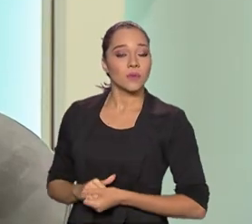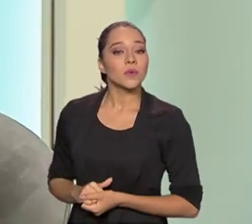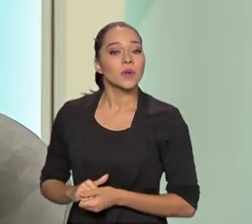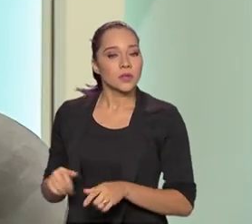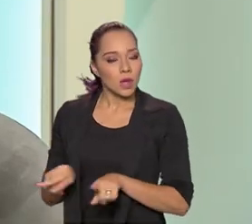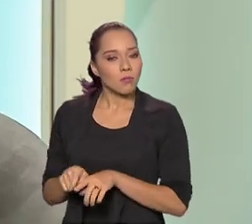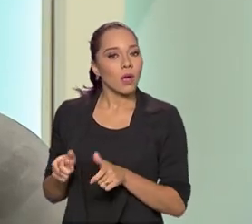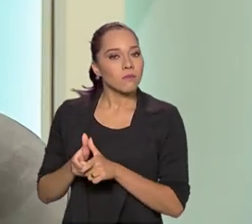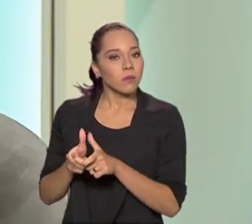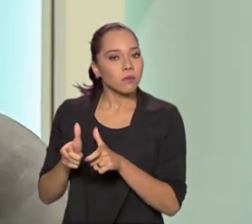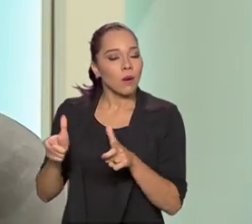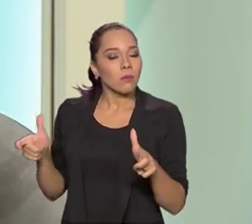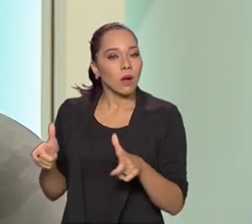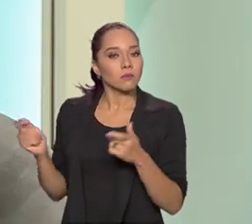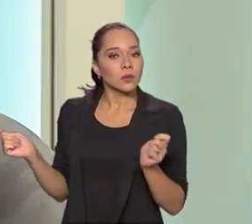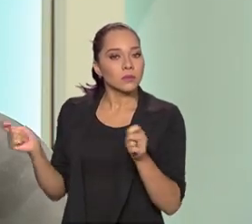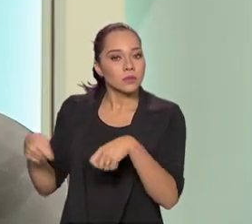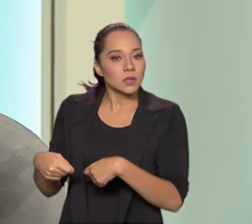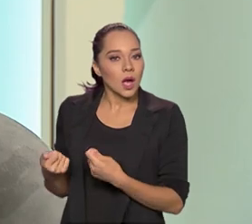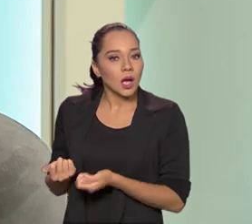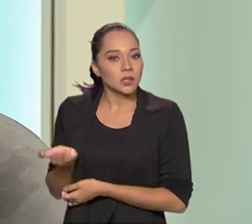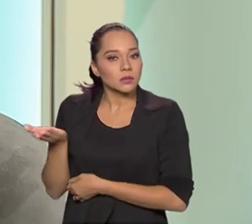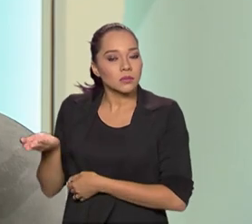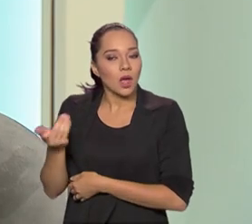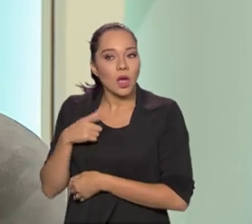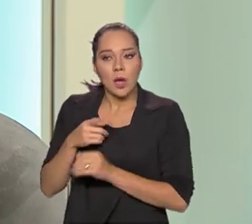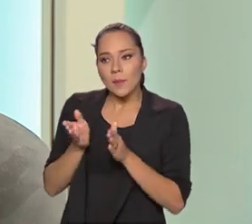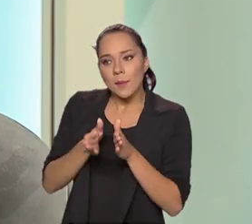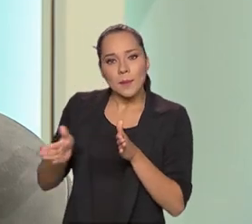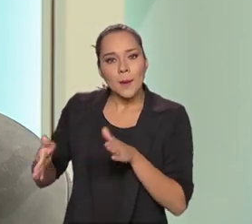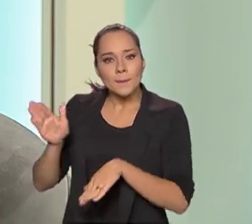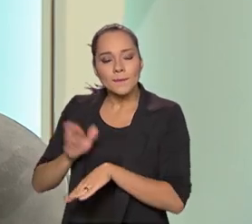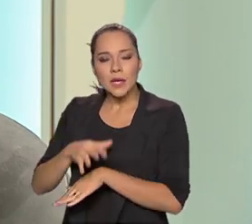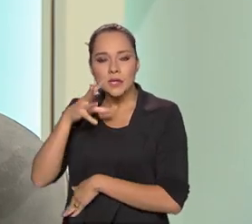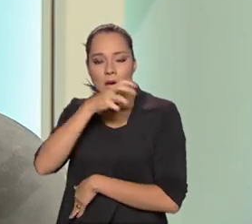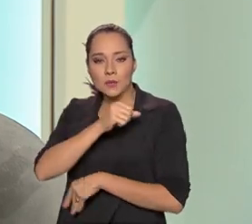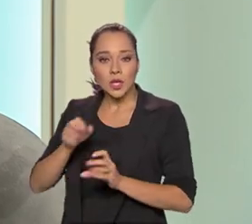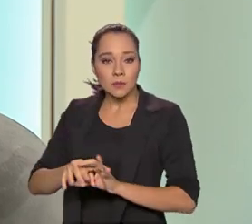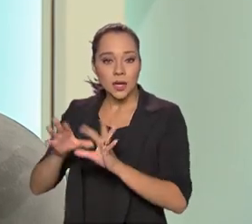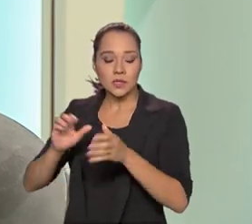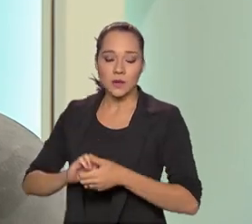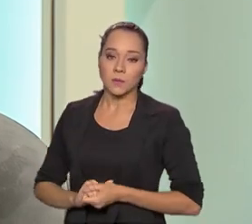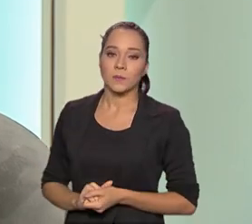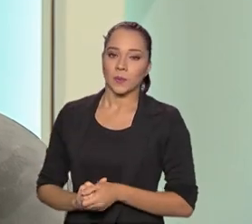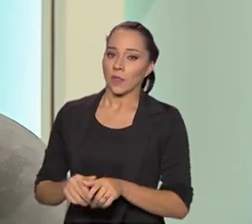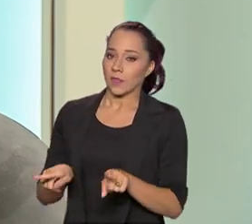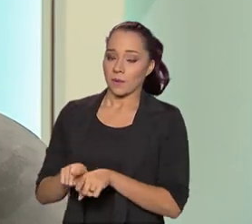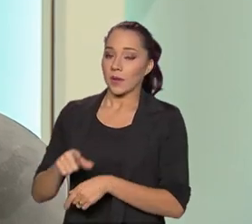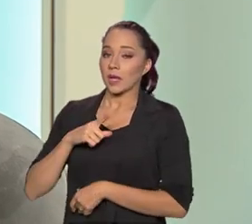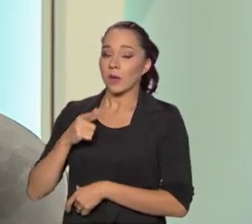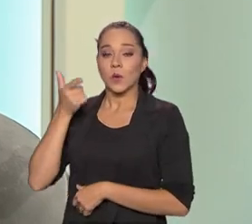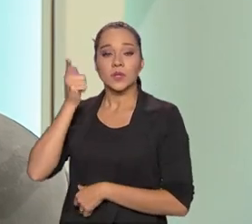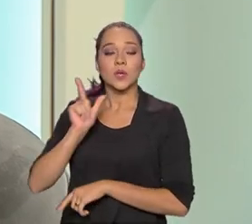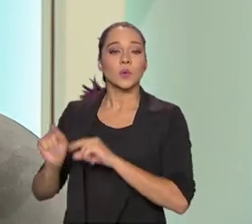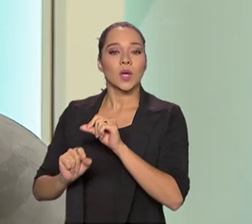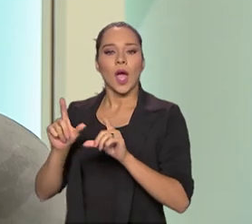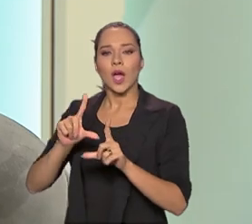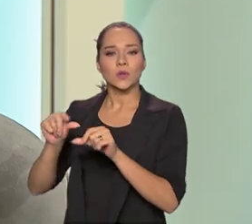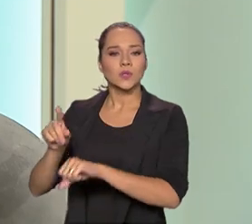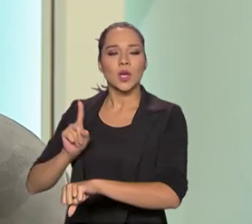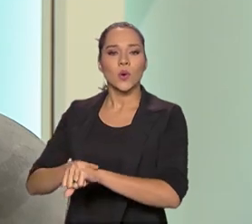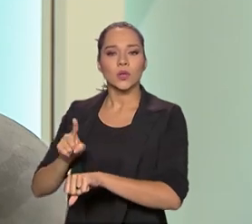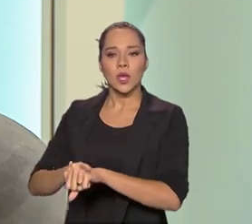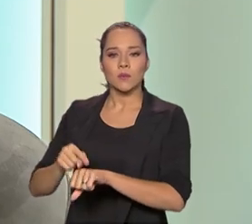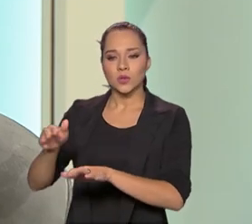amplia enormemente as possibilidades de desembaraço remoto. E com isso, temos conseguido reduzir os tempos